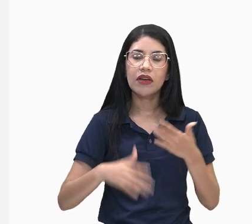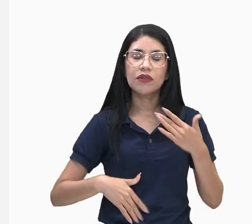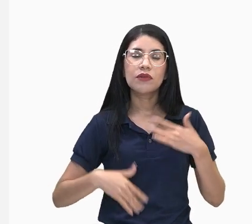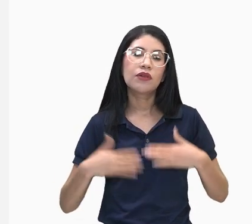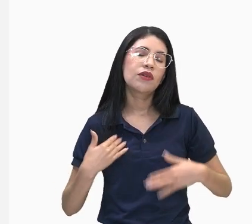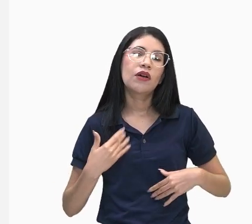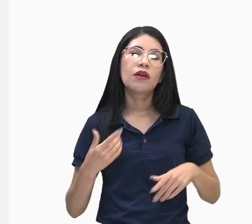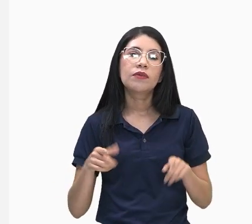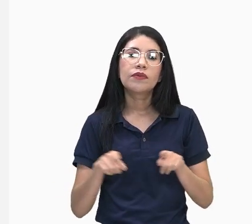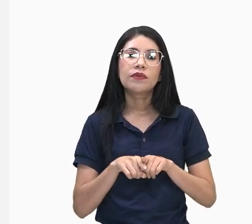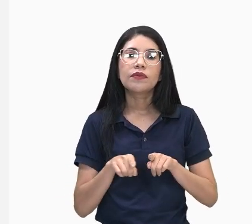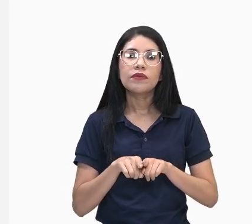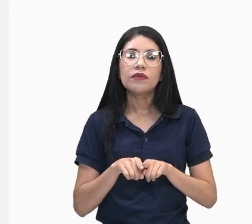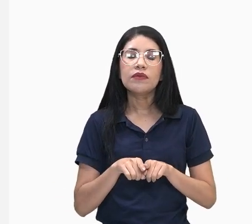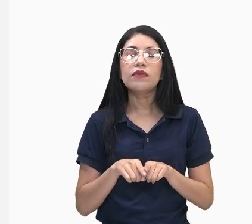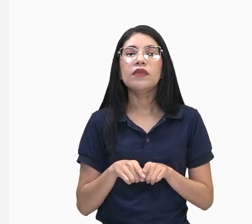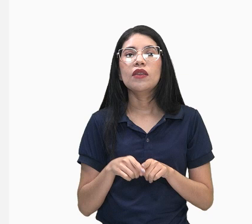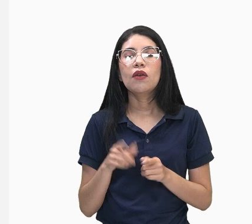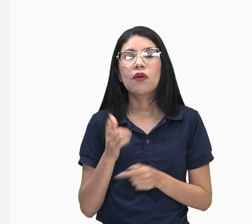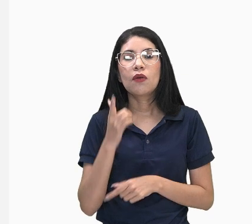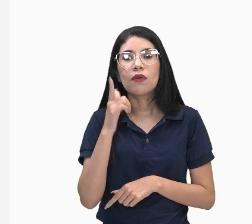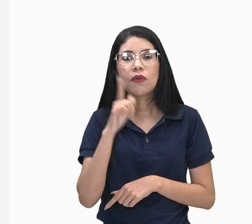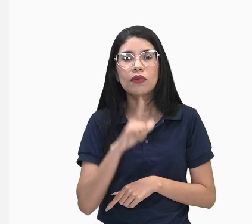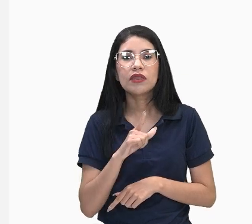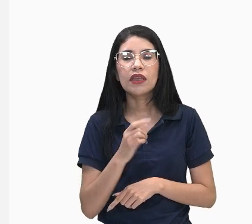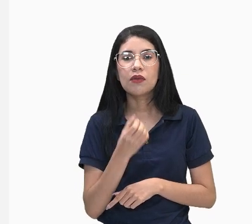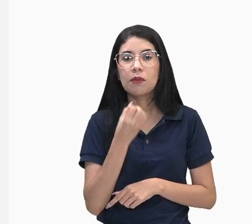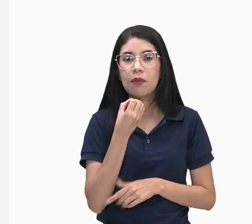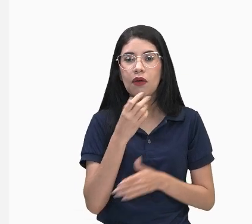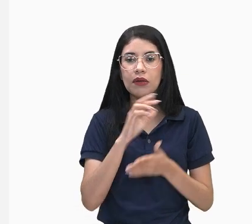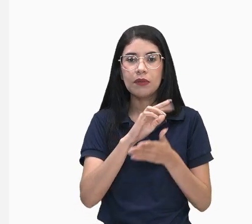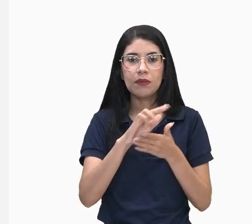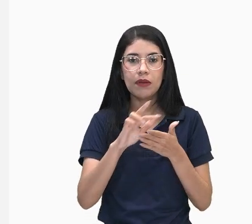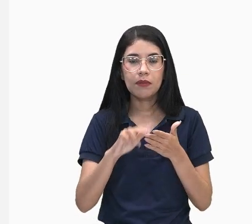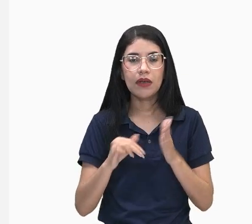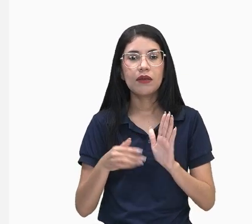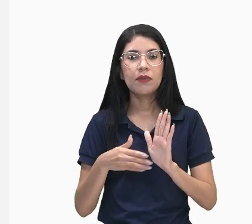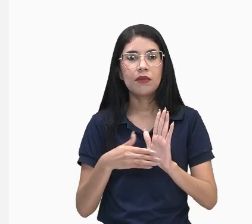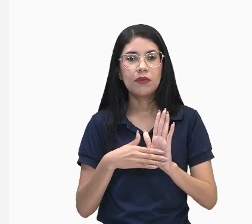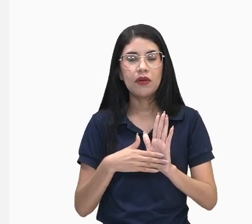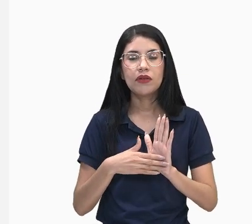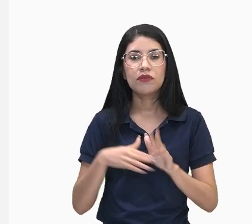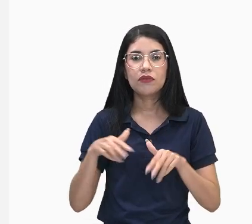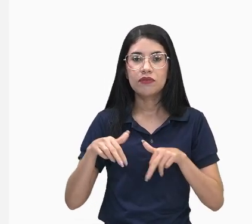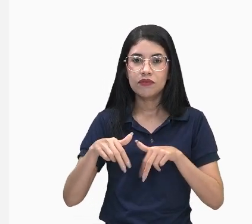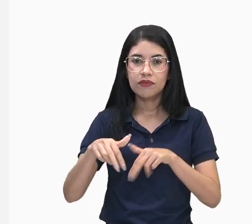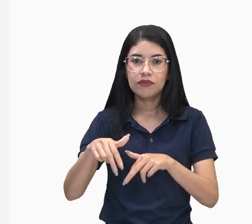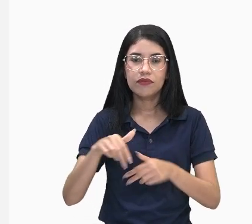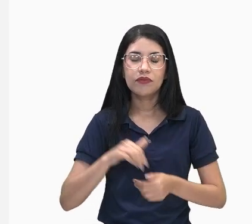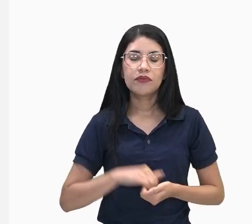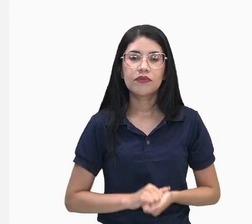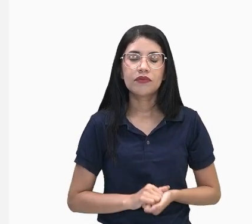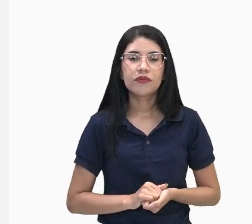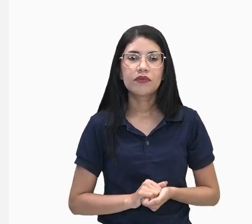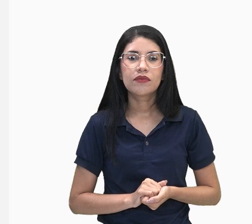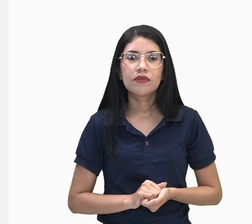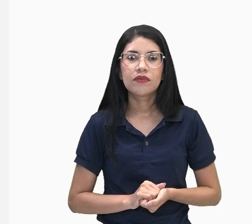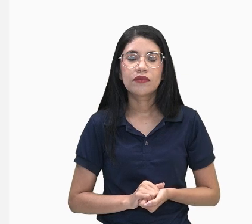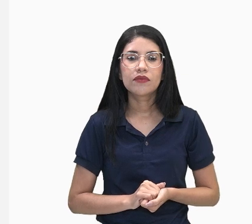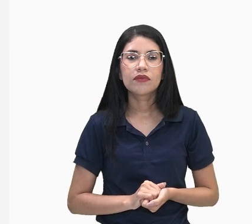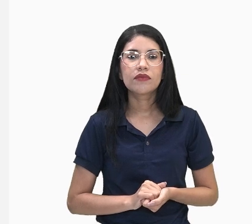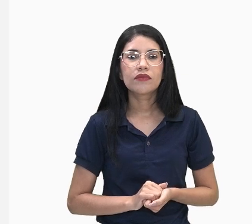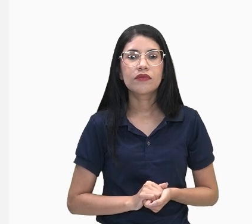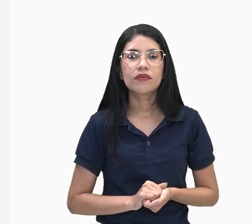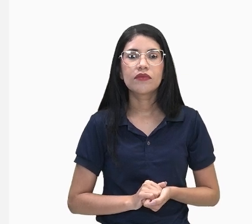quer ganhar os benefícios propostos aí pelo atletismo, que a gente vai já conhecer, ok? E não só isso, olha